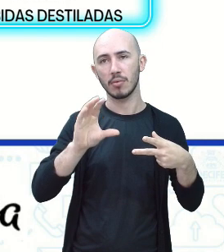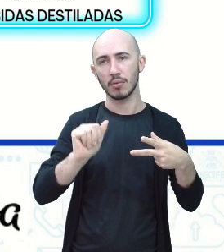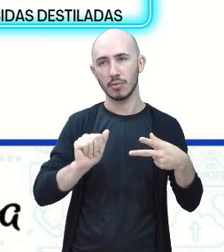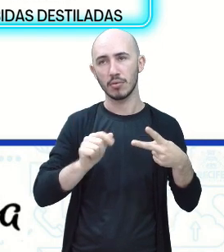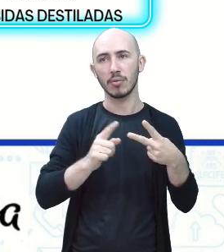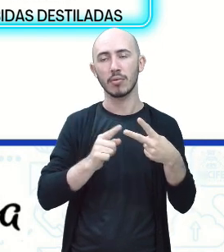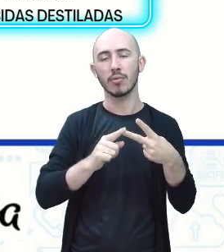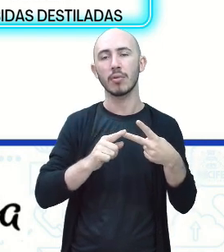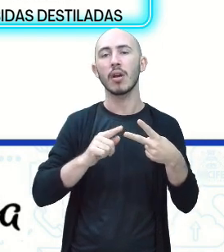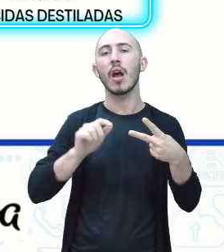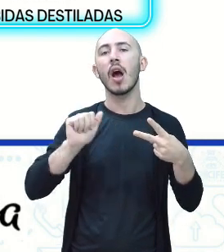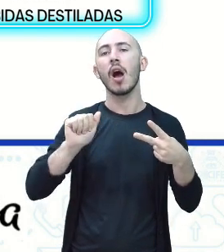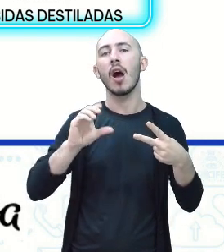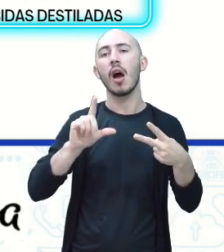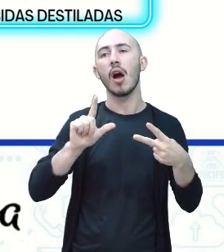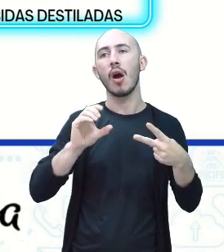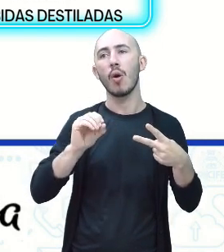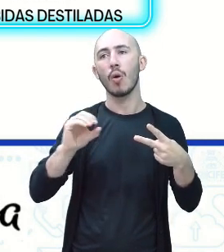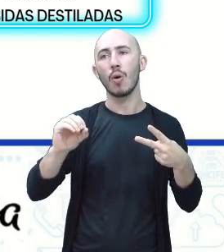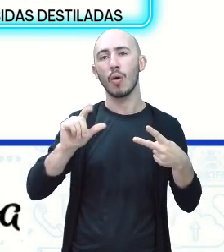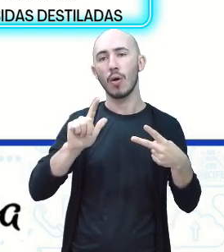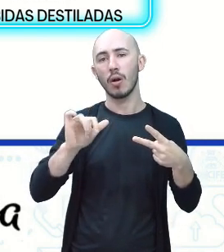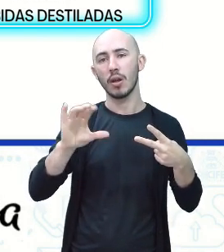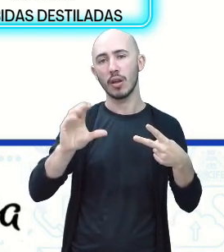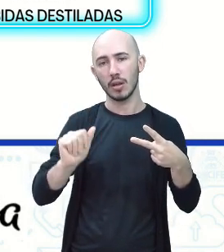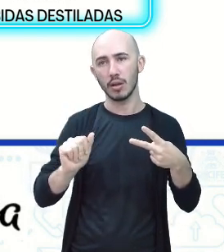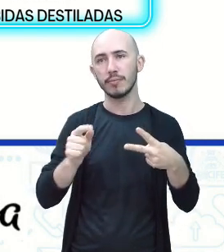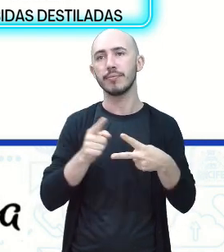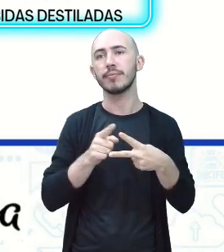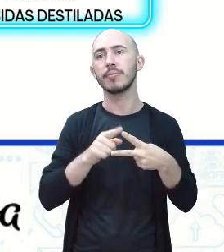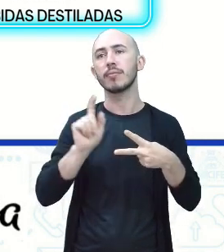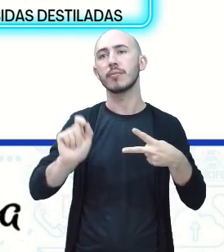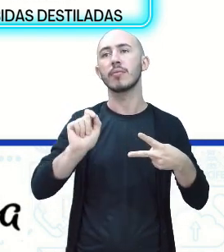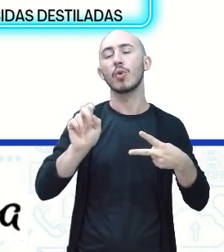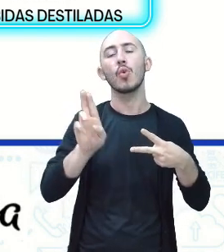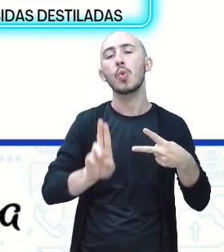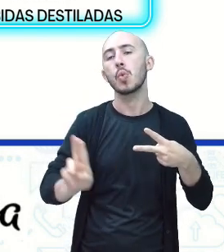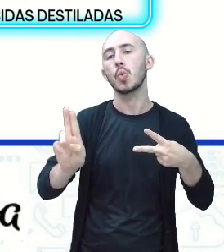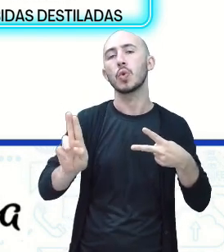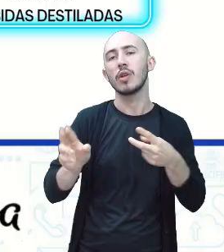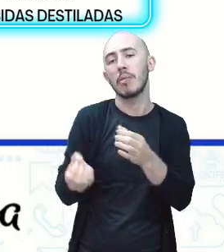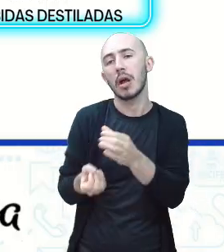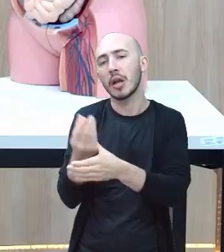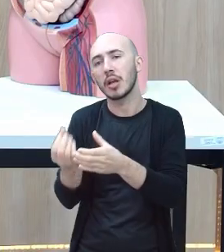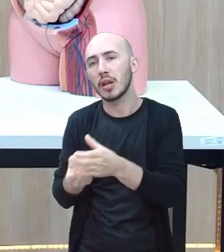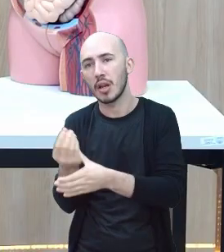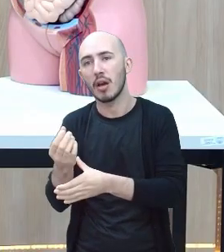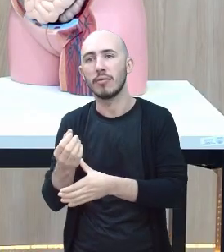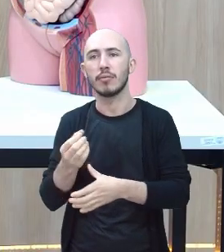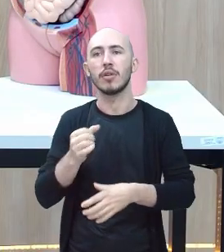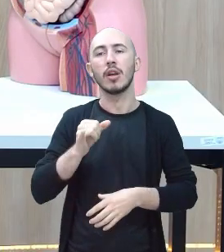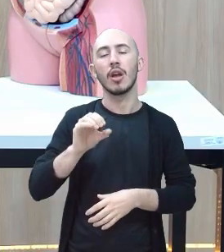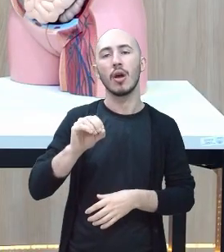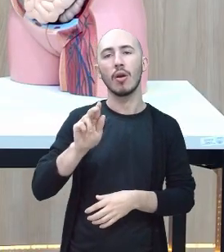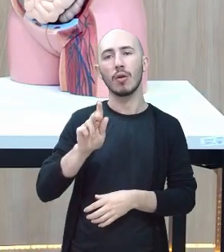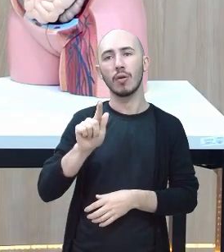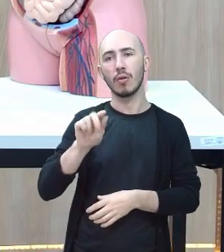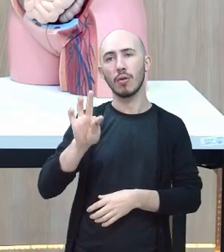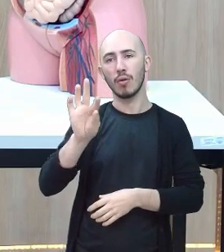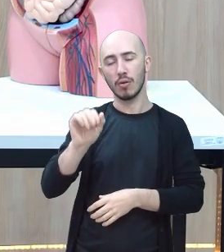fermentação alcoólica. A fermentação láctea, ela é usada para a fabricação de iogurte,